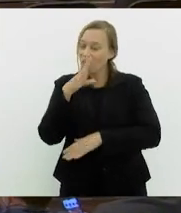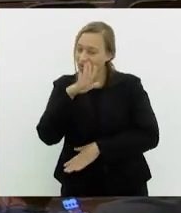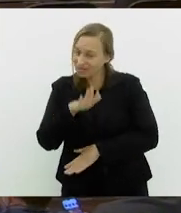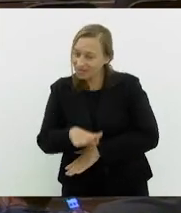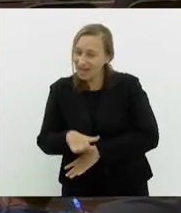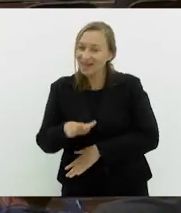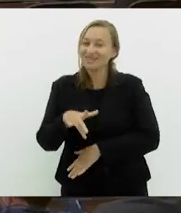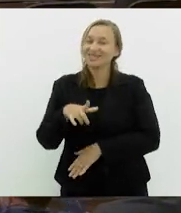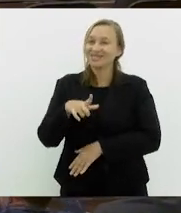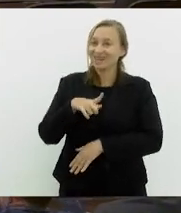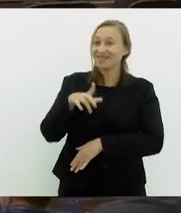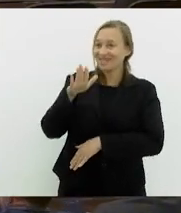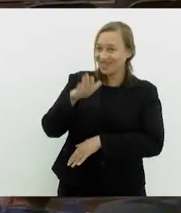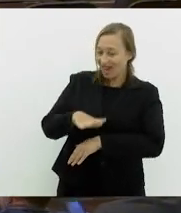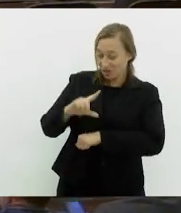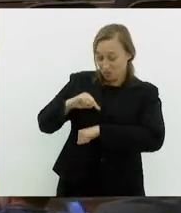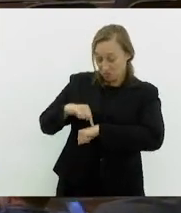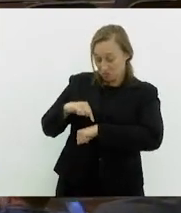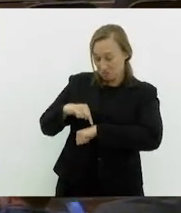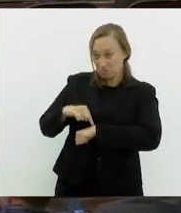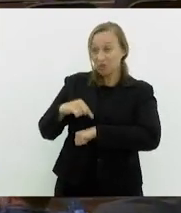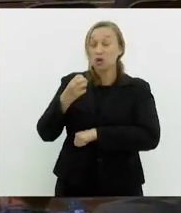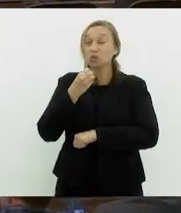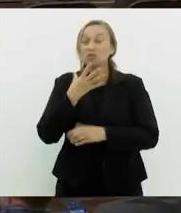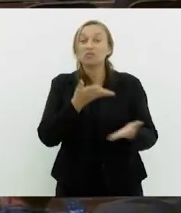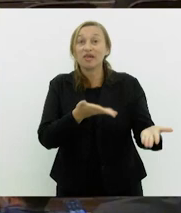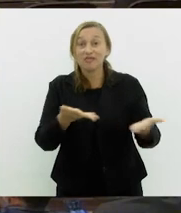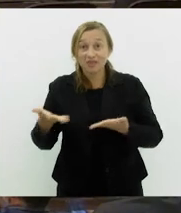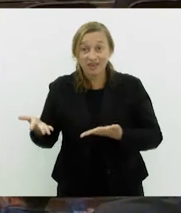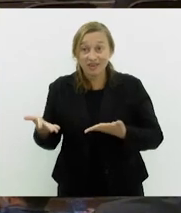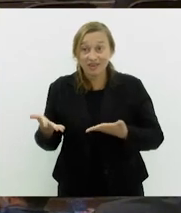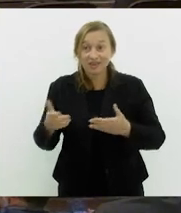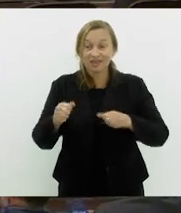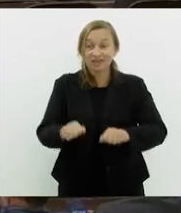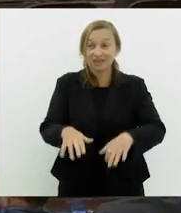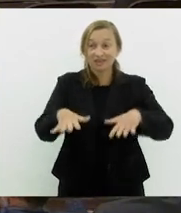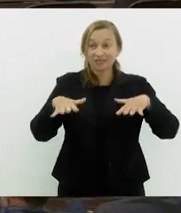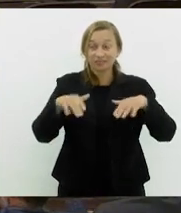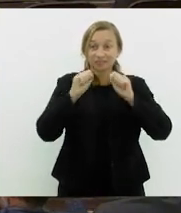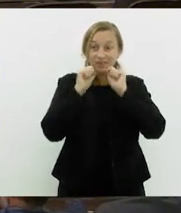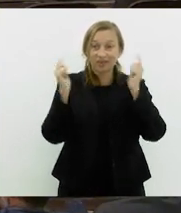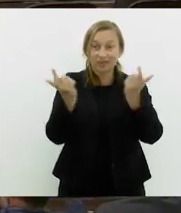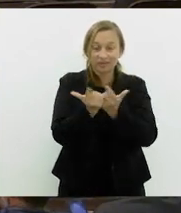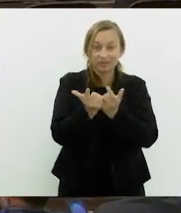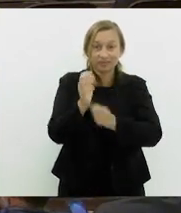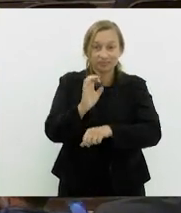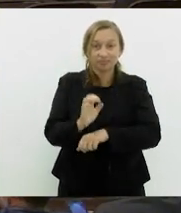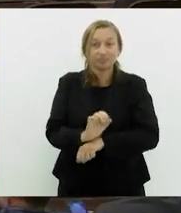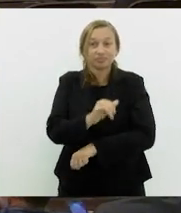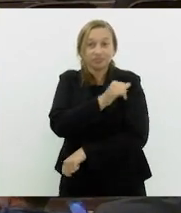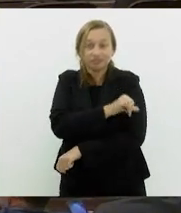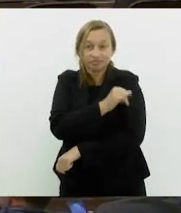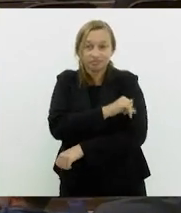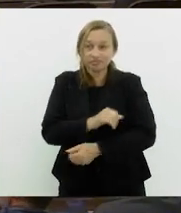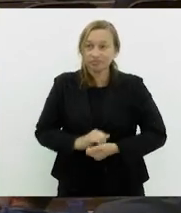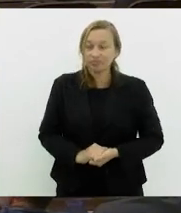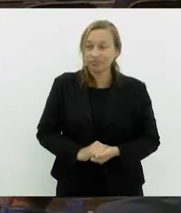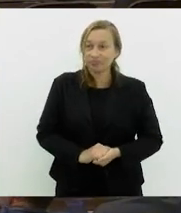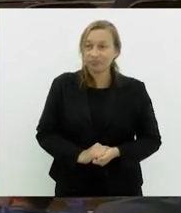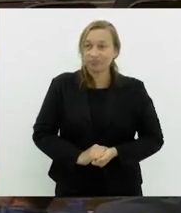tarde. Sejam todos bem-vindos à Assembleia Legislativa do Estado do Rio de Janeiro para